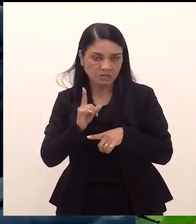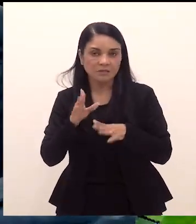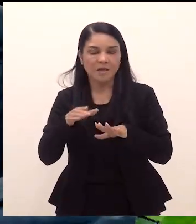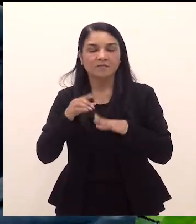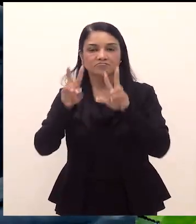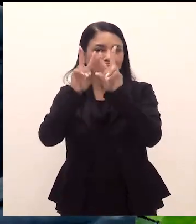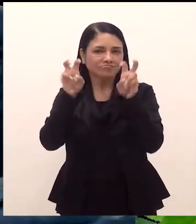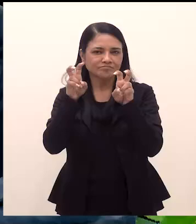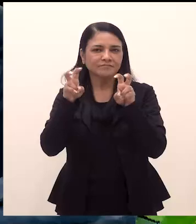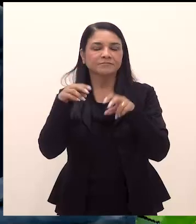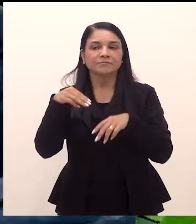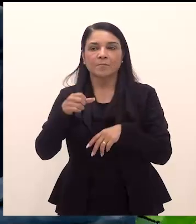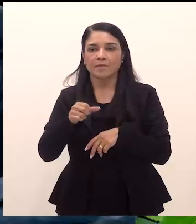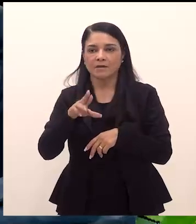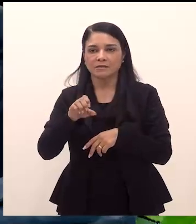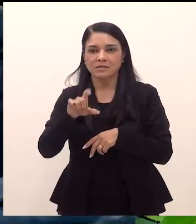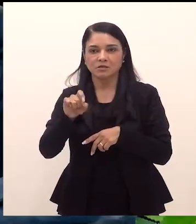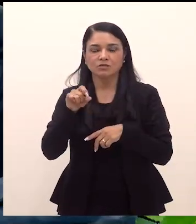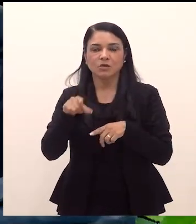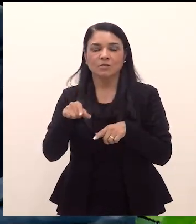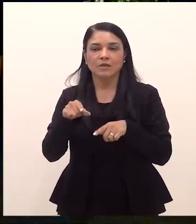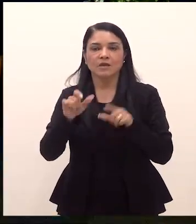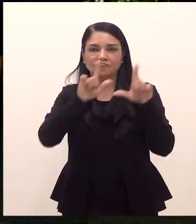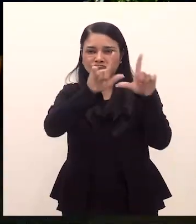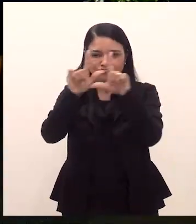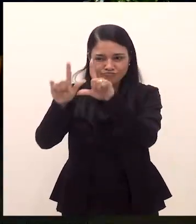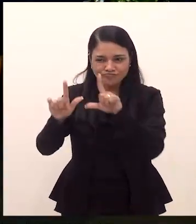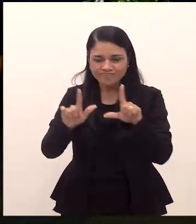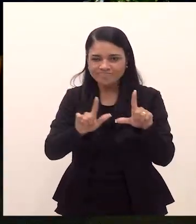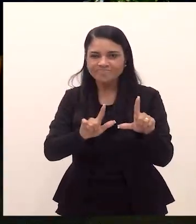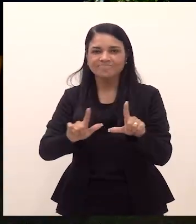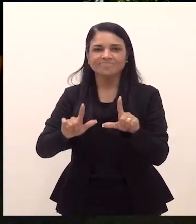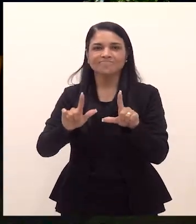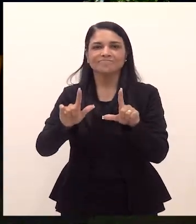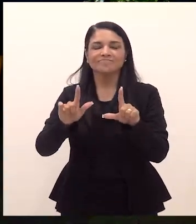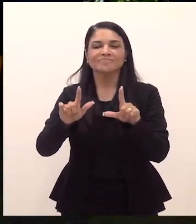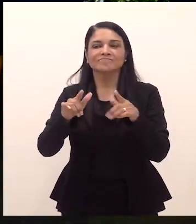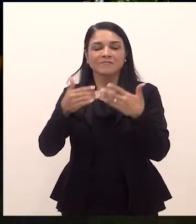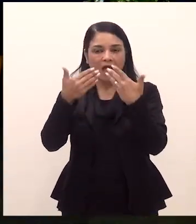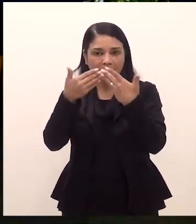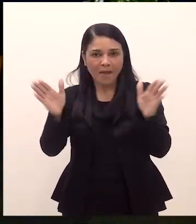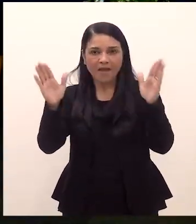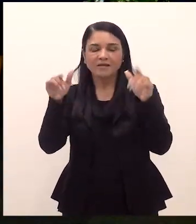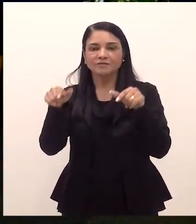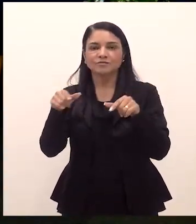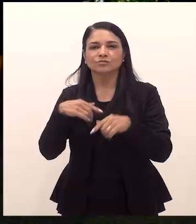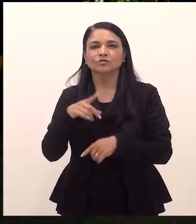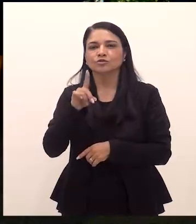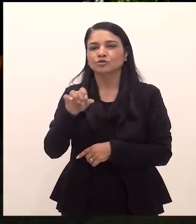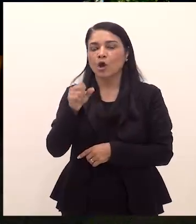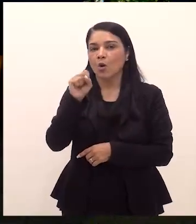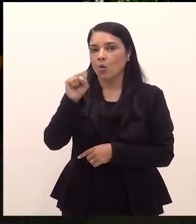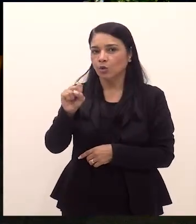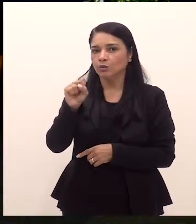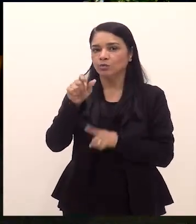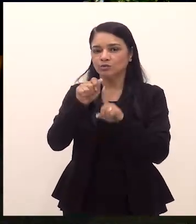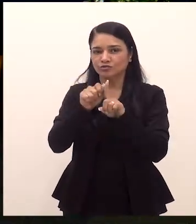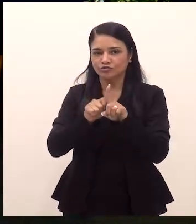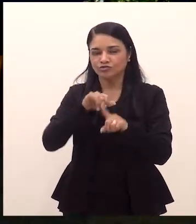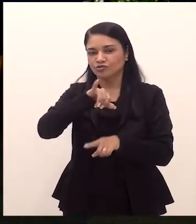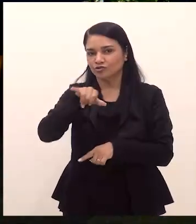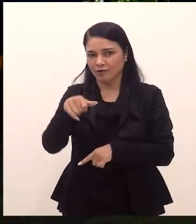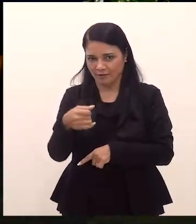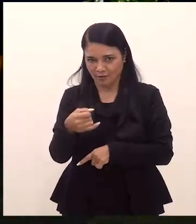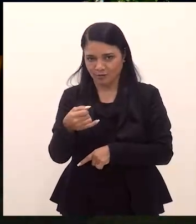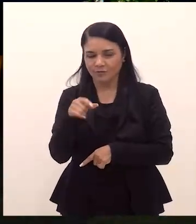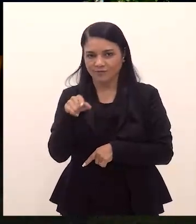sua, mas o assunto que o Marcelo vai falar sobre a exposição Subterrâneos a Céu Aberto trata do dia 8/1, não é isso? Que a gente